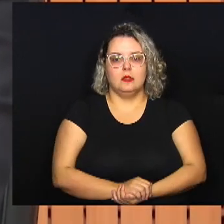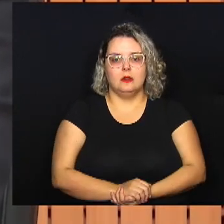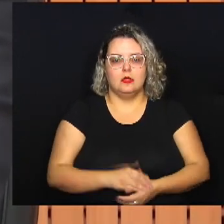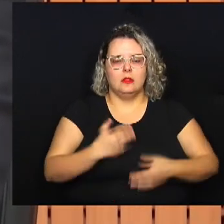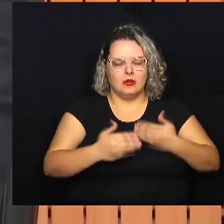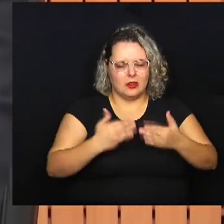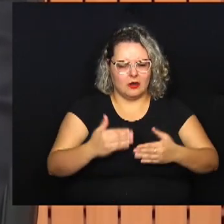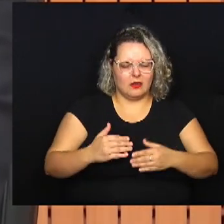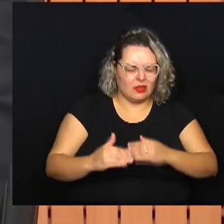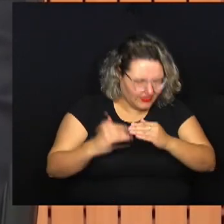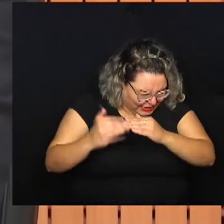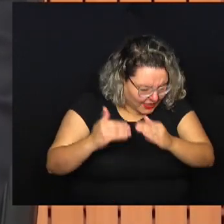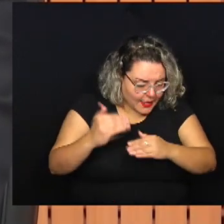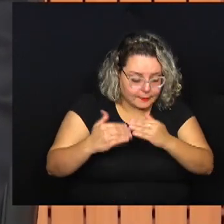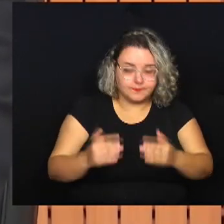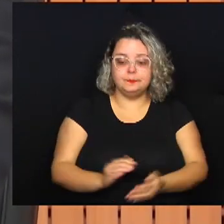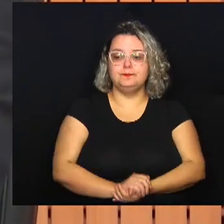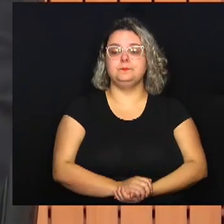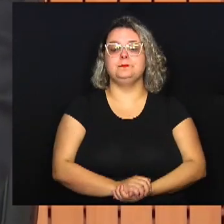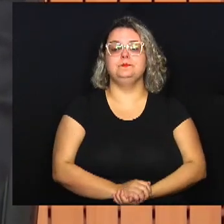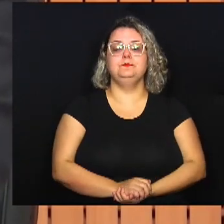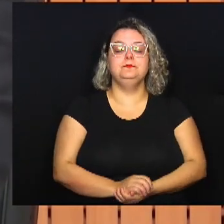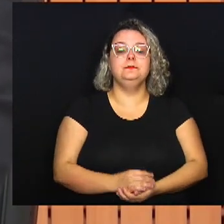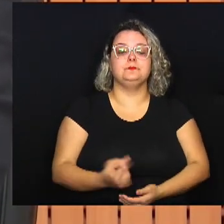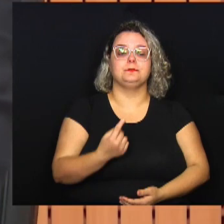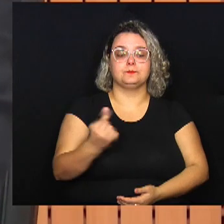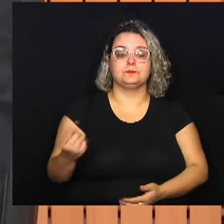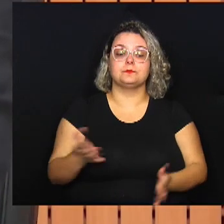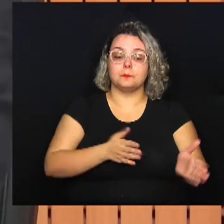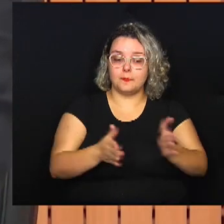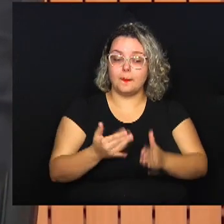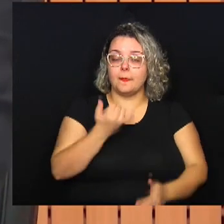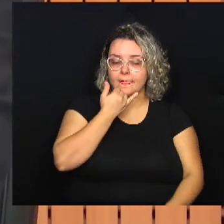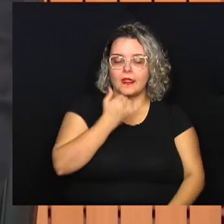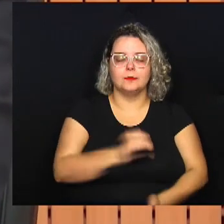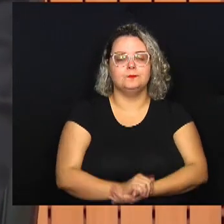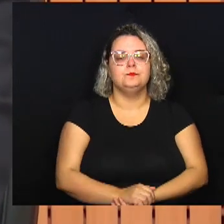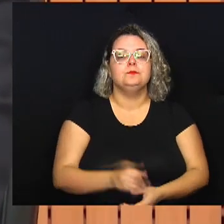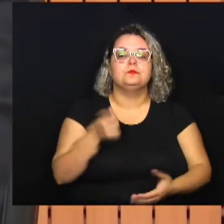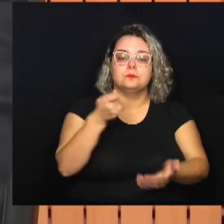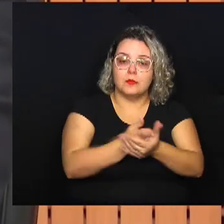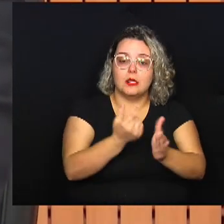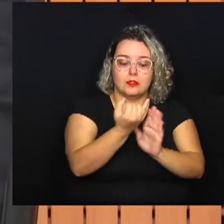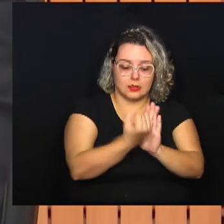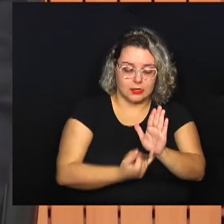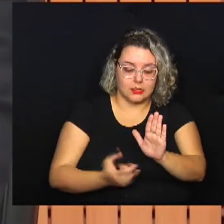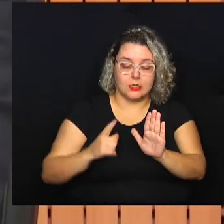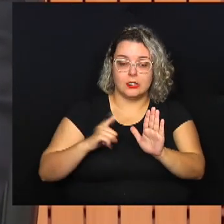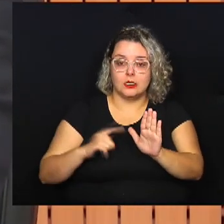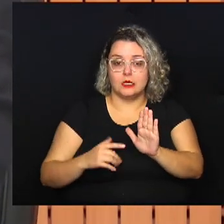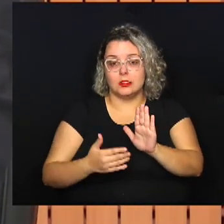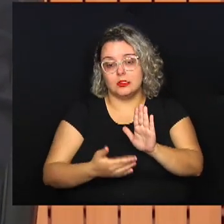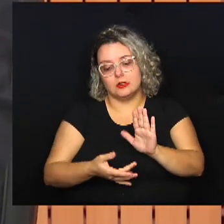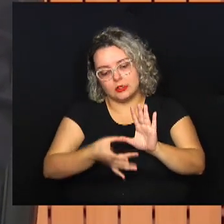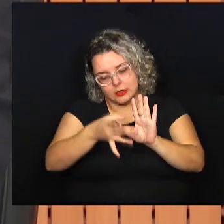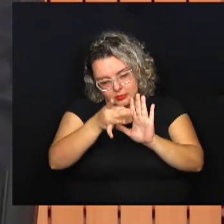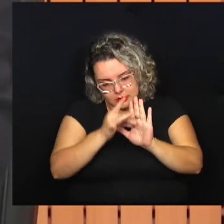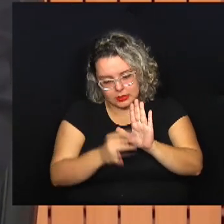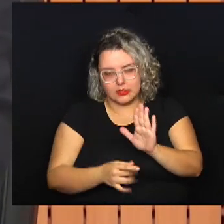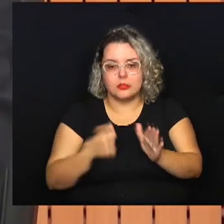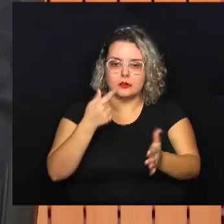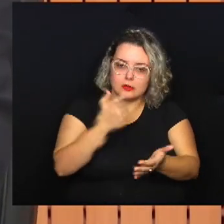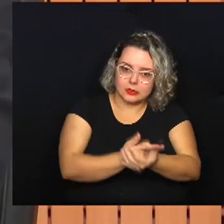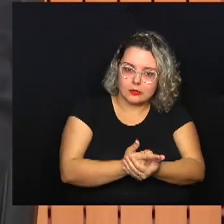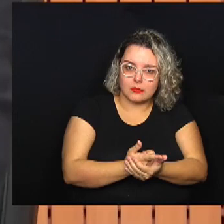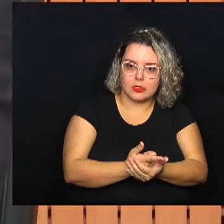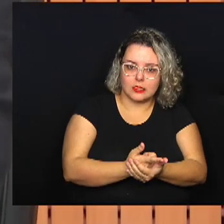produção, cada momento da produção alguém paga o imposto e tem o diferimento naquele pagamento que você faz,